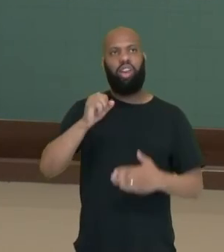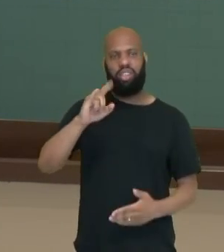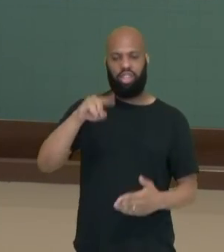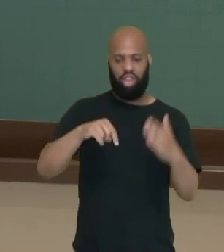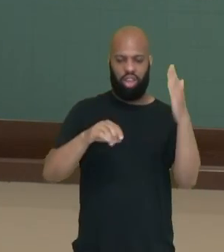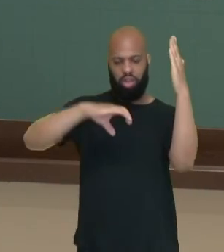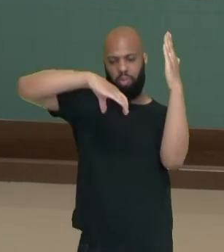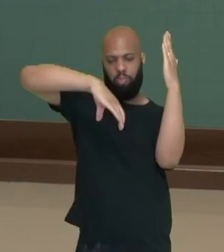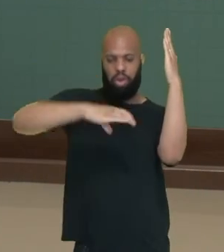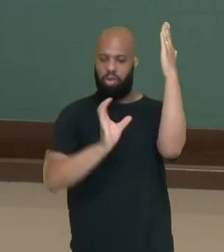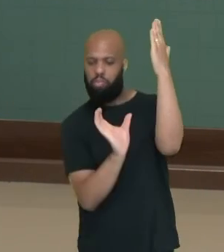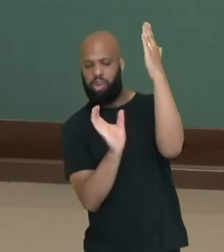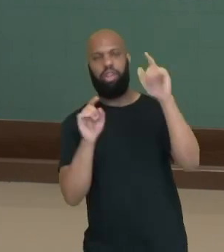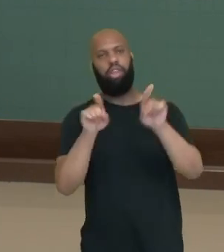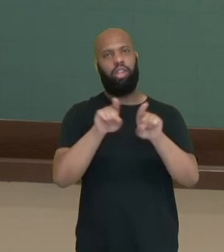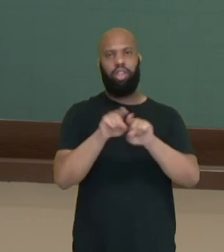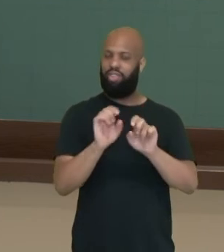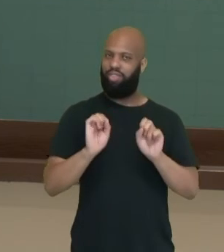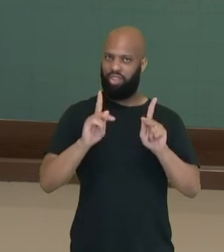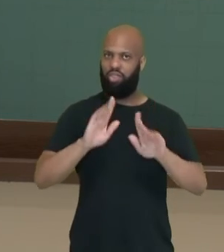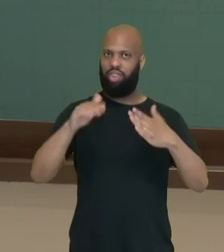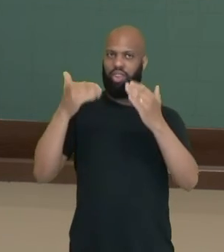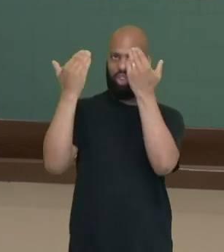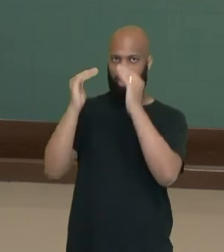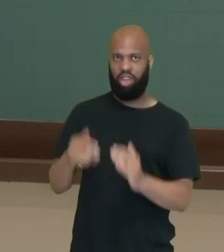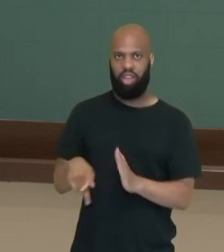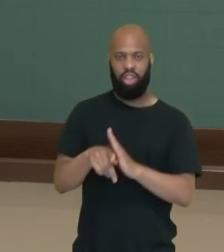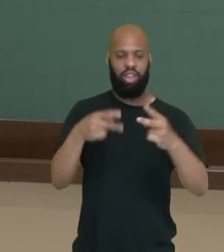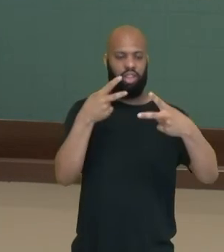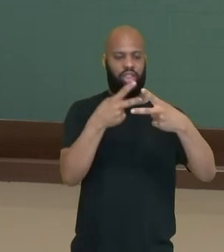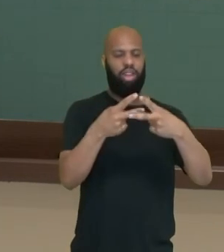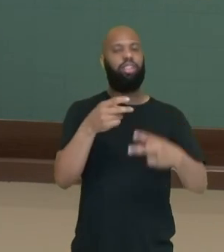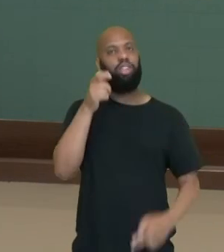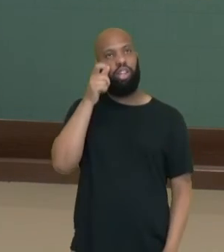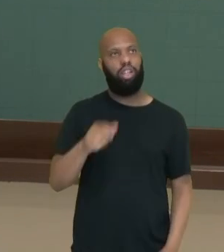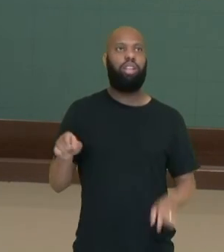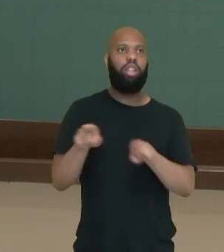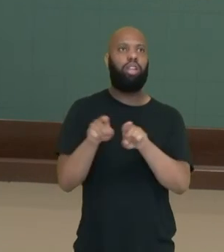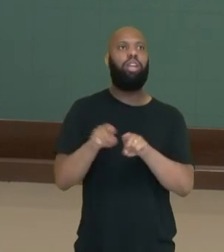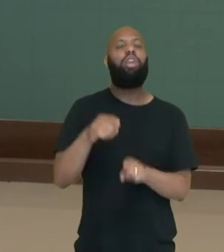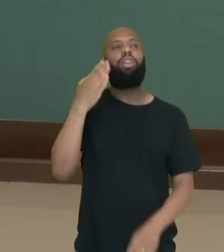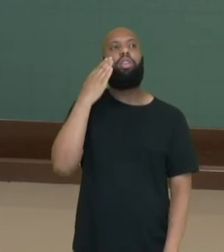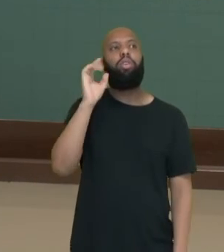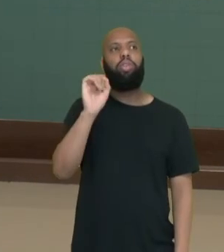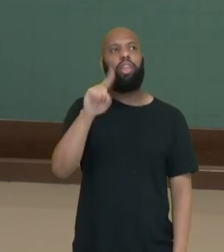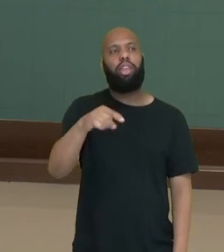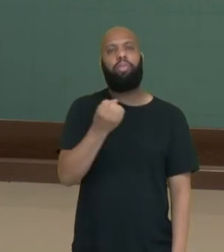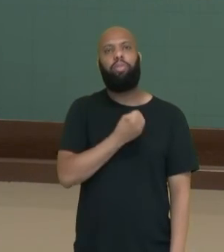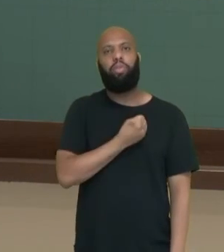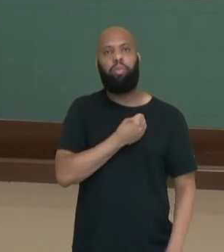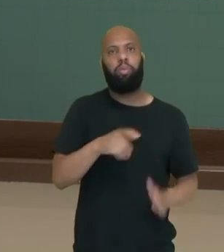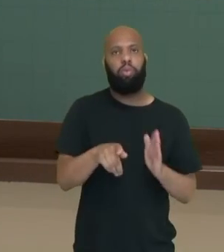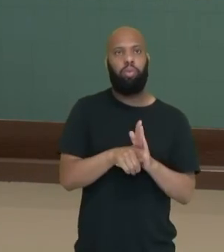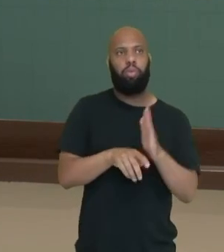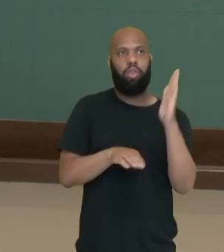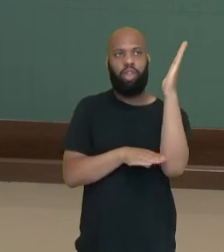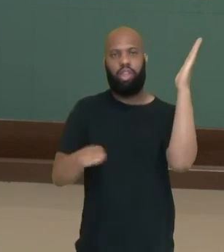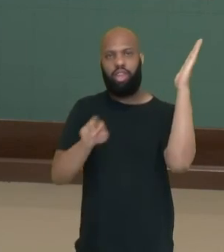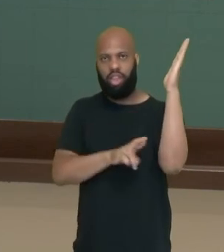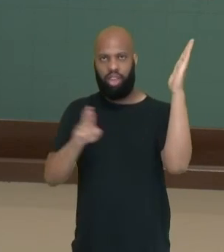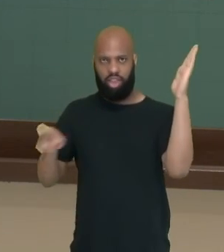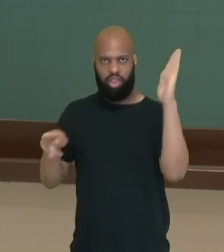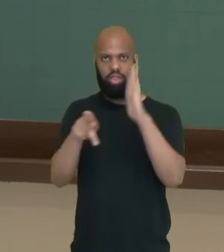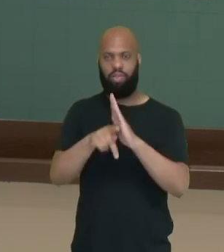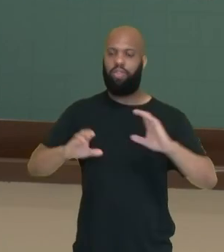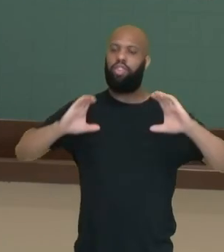baixo ou for para cima. Então, a análise do delta é bem legal para a gente saber o número dos zeros ou das